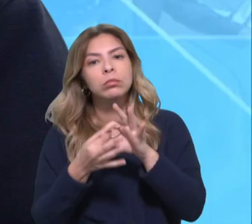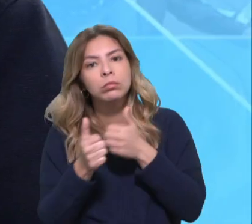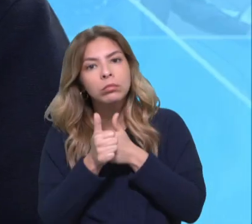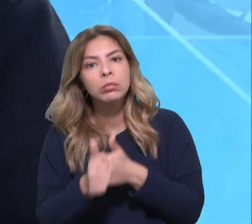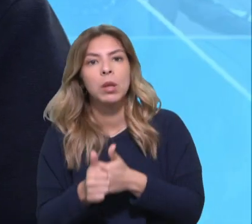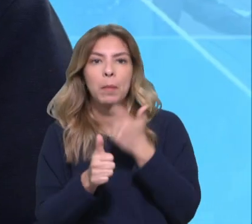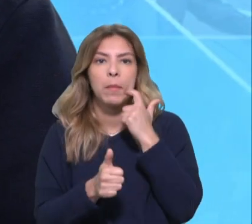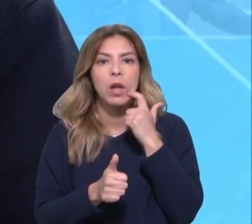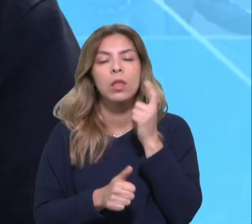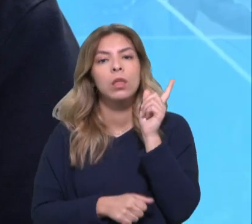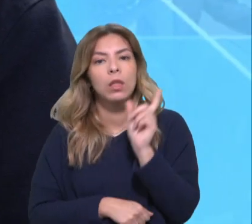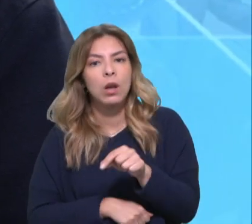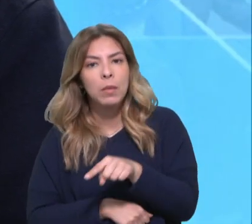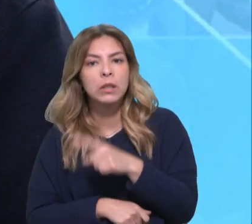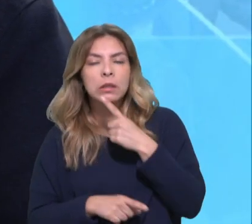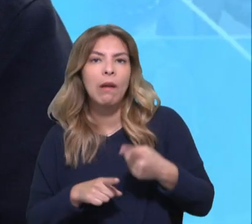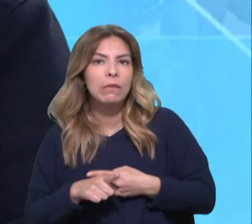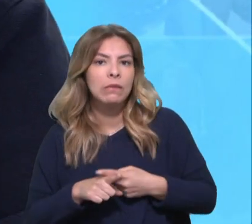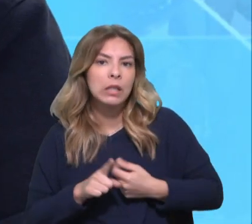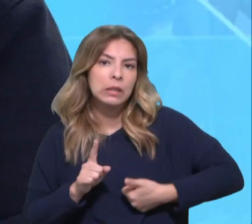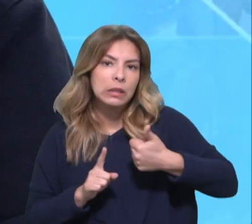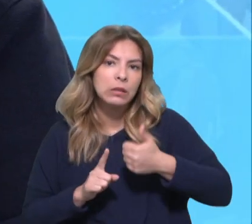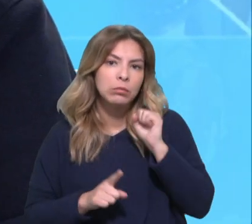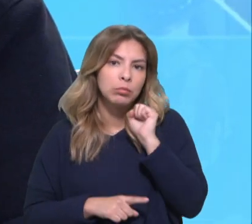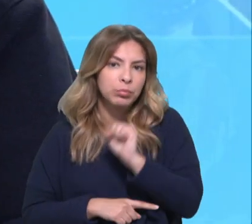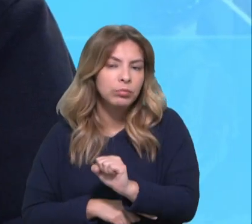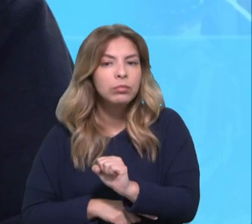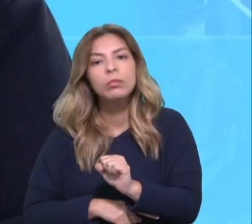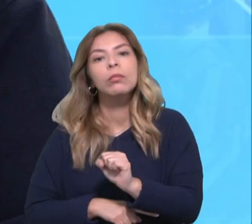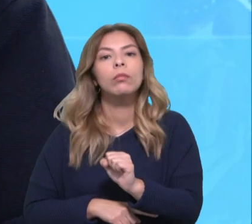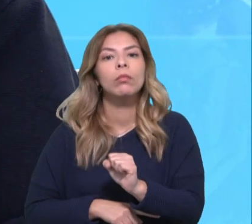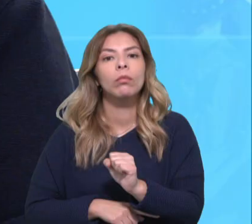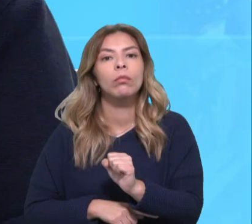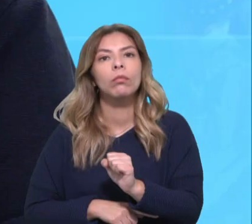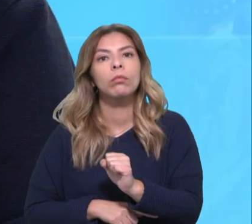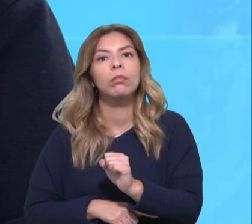estiver interessado, de facto, pode pesquisar o